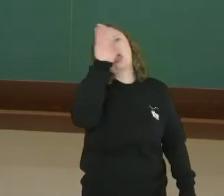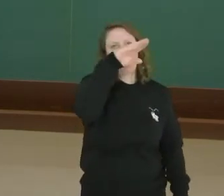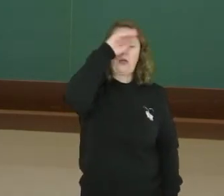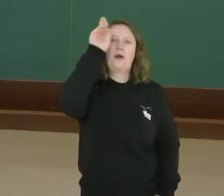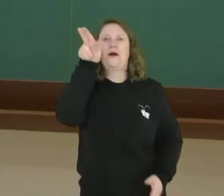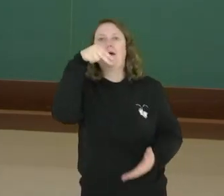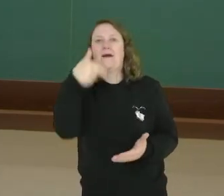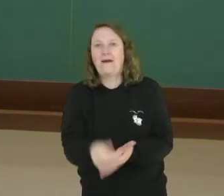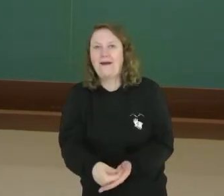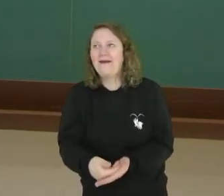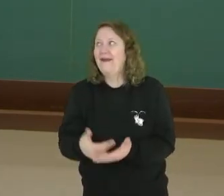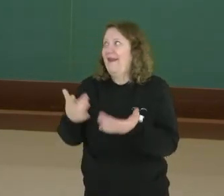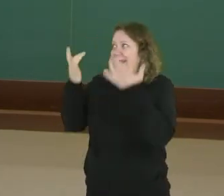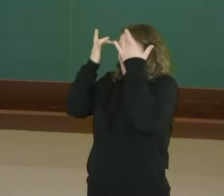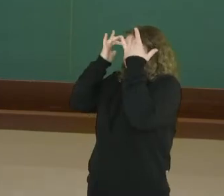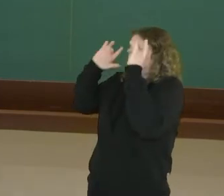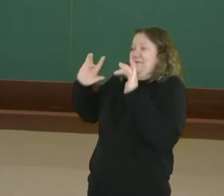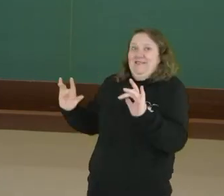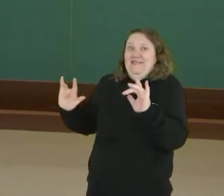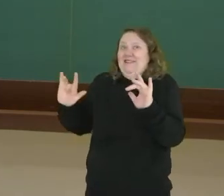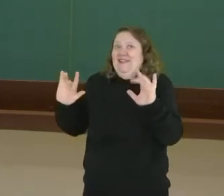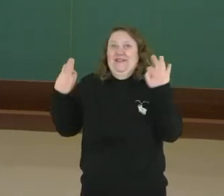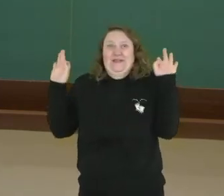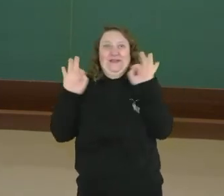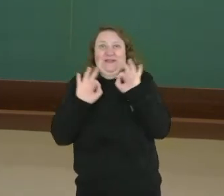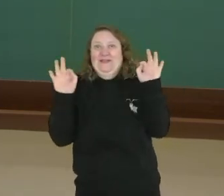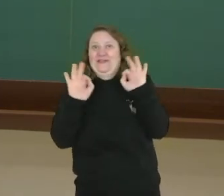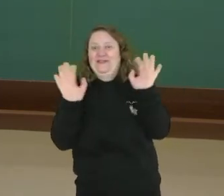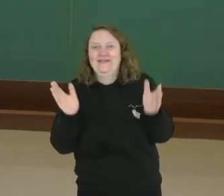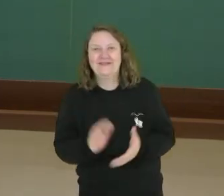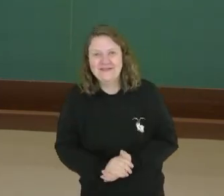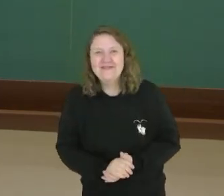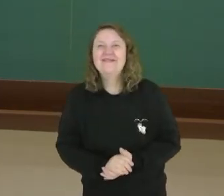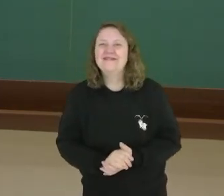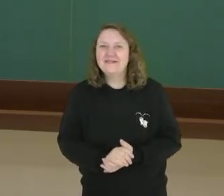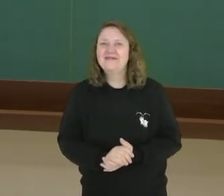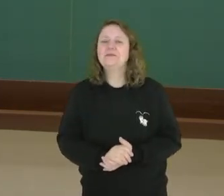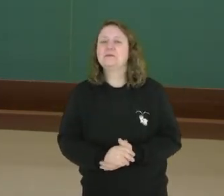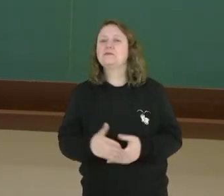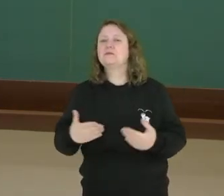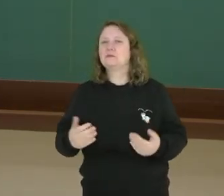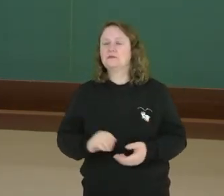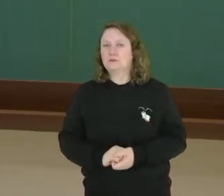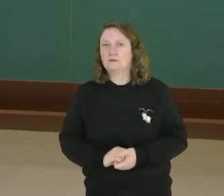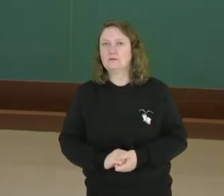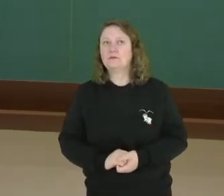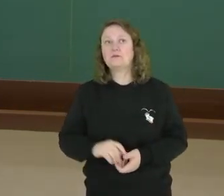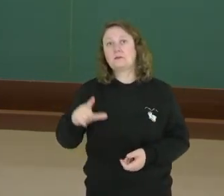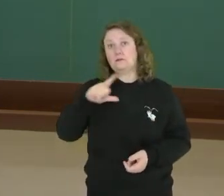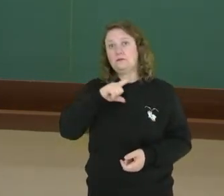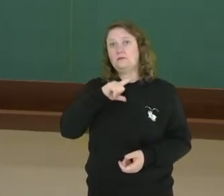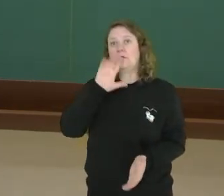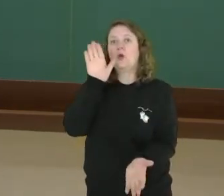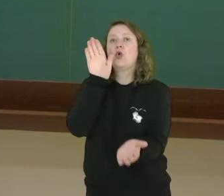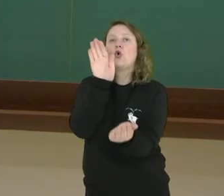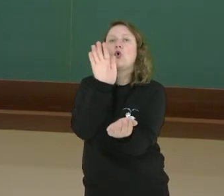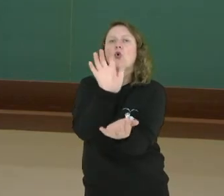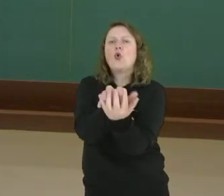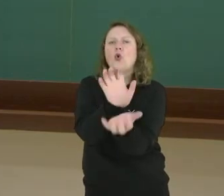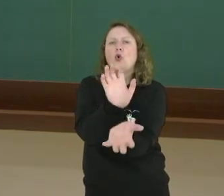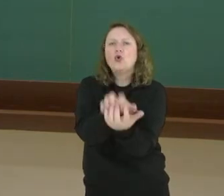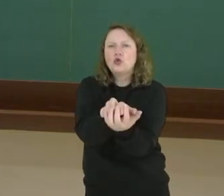o que fazer, porque dá pânico só de olhar. Então, aqui nós temos, então, um crocodilo,